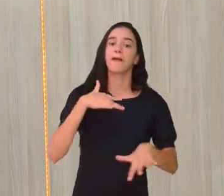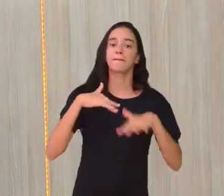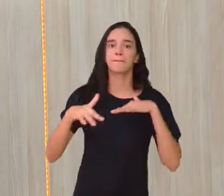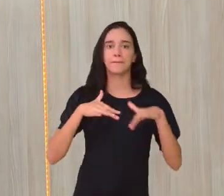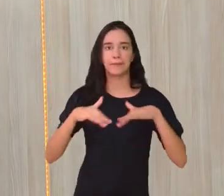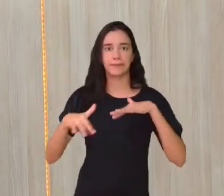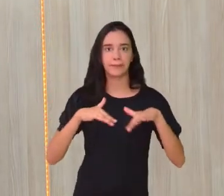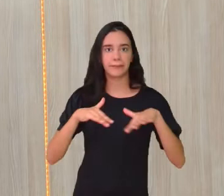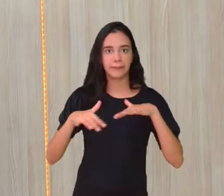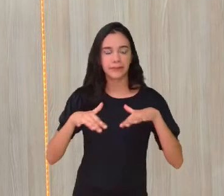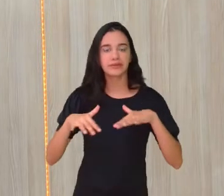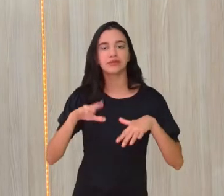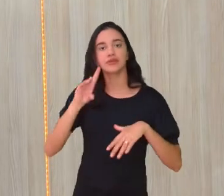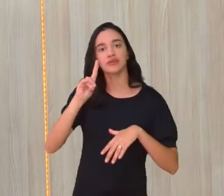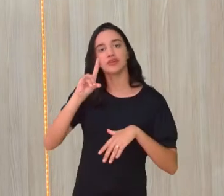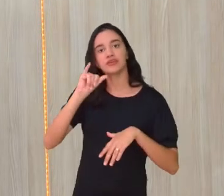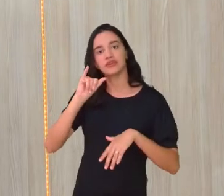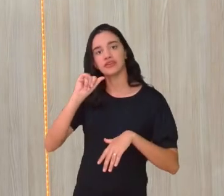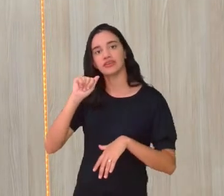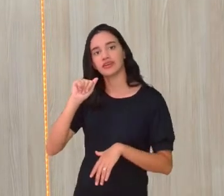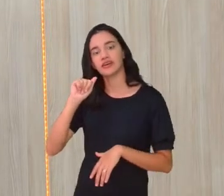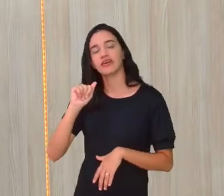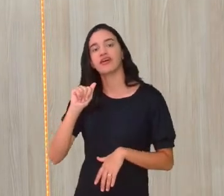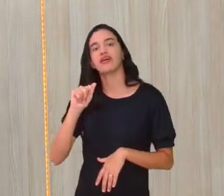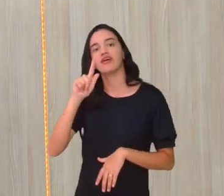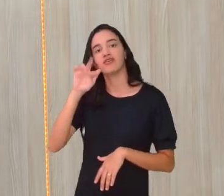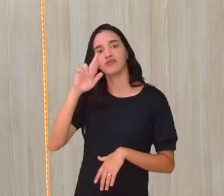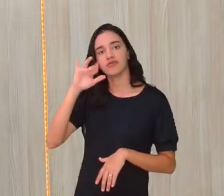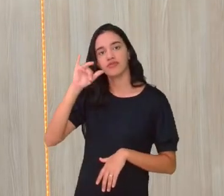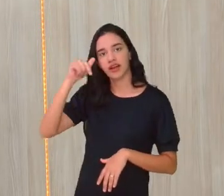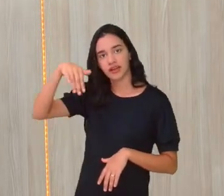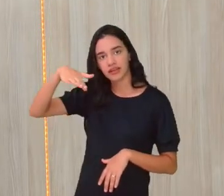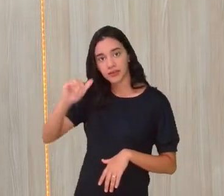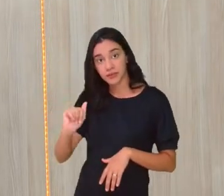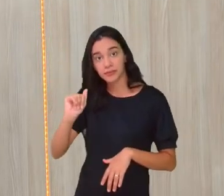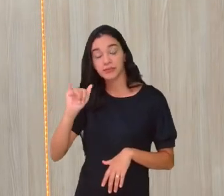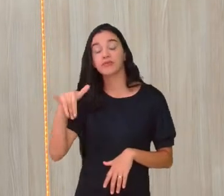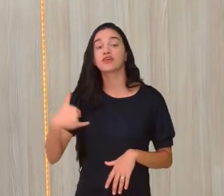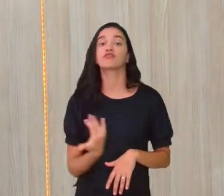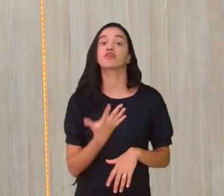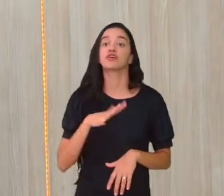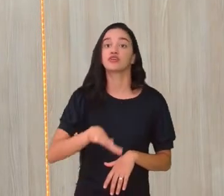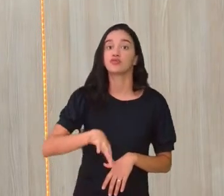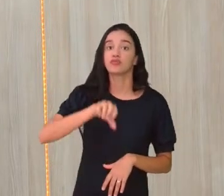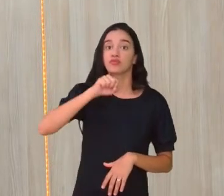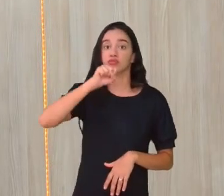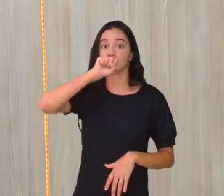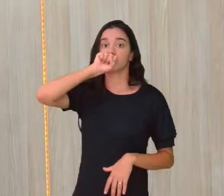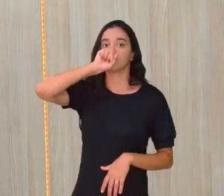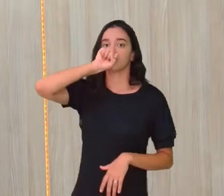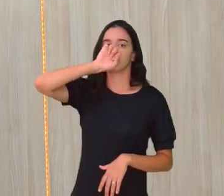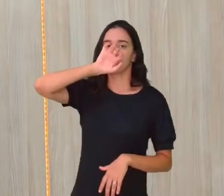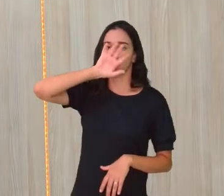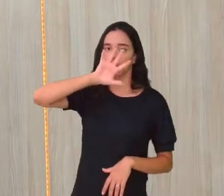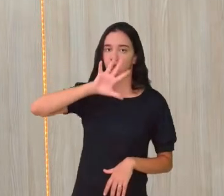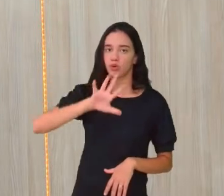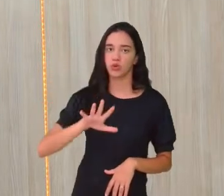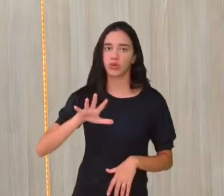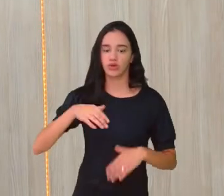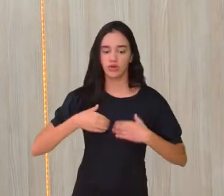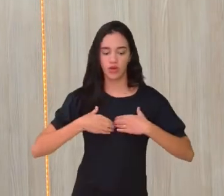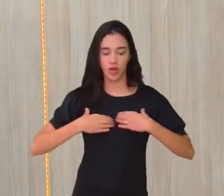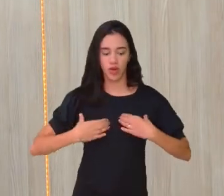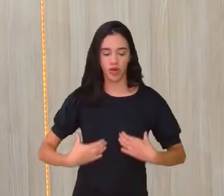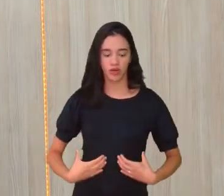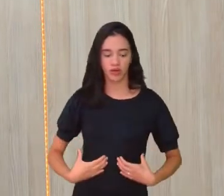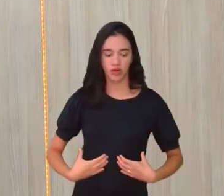do diafragma, que também é um músculo que vai empurrar o pulmão para cima na hora da expiração e vai puxar o pulmão para baixo, ajudando